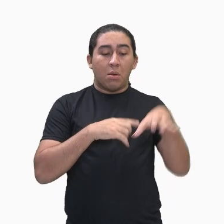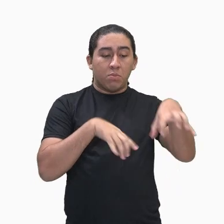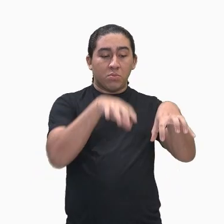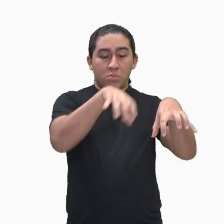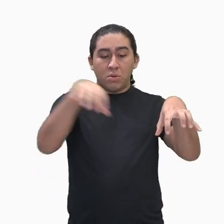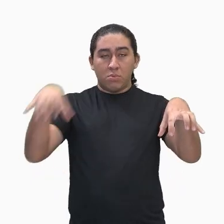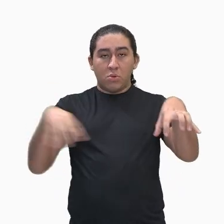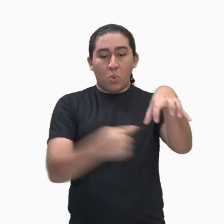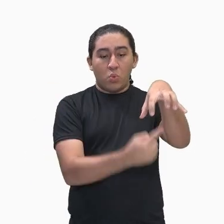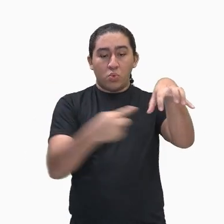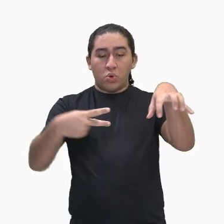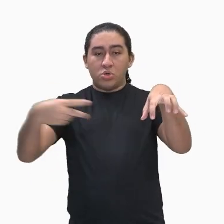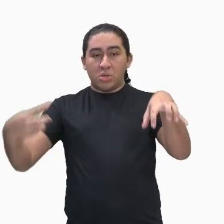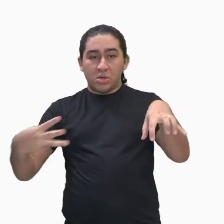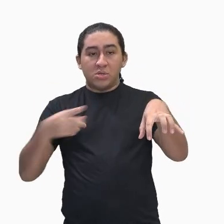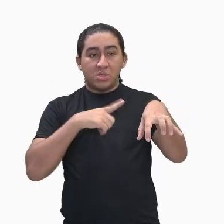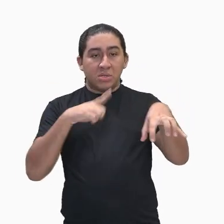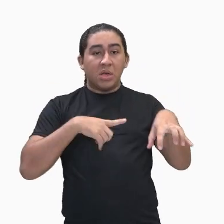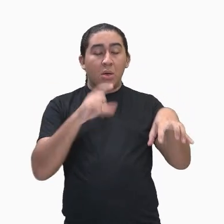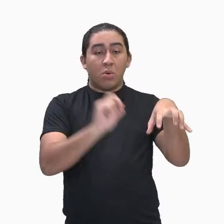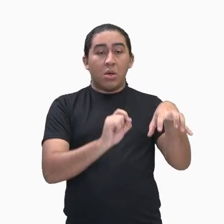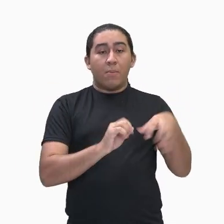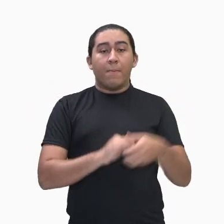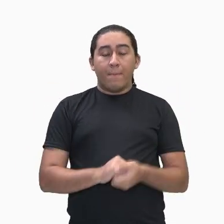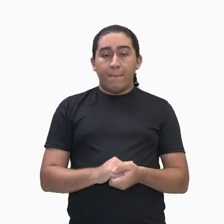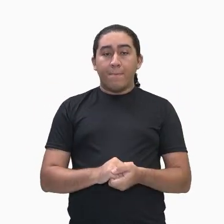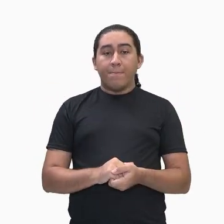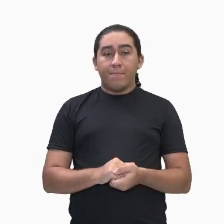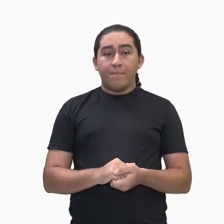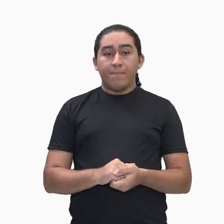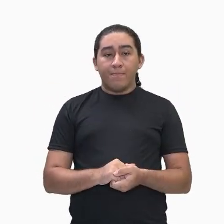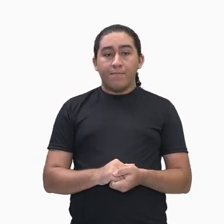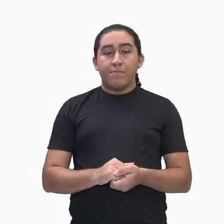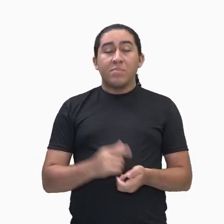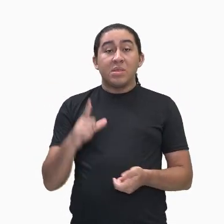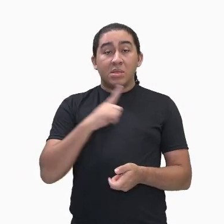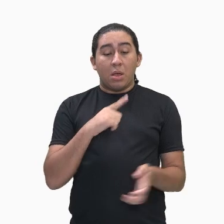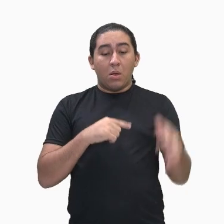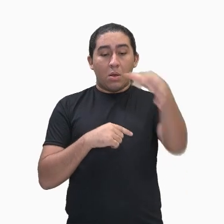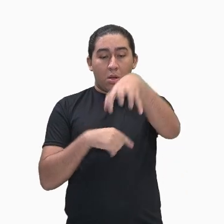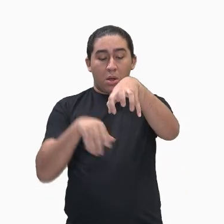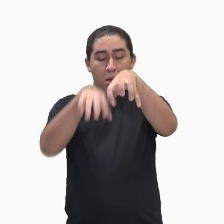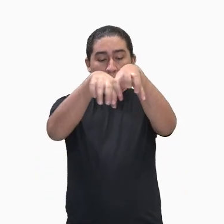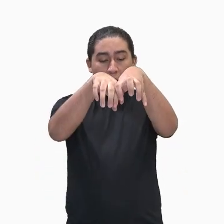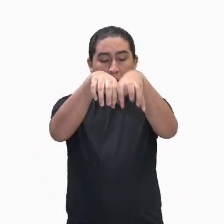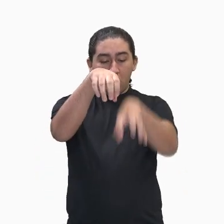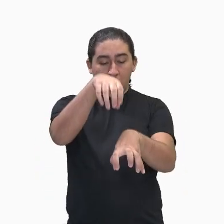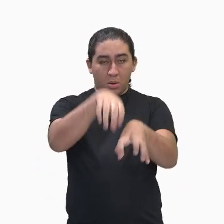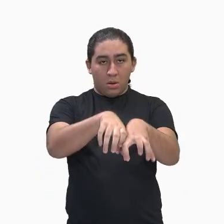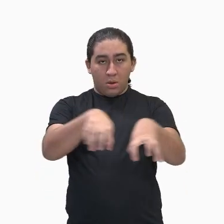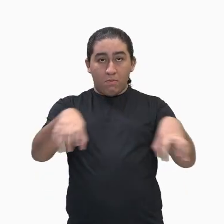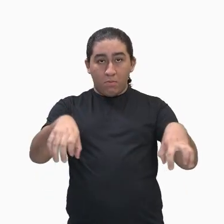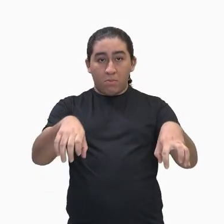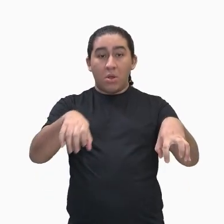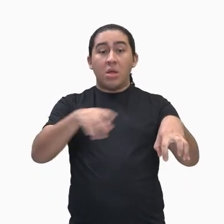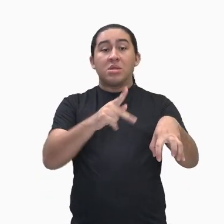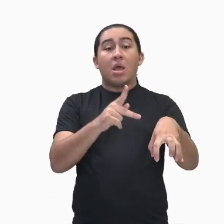o pretérito, que é o passado, né? O passado, ele